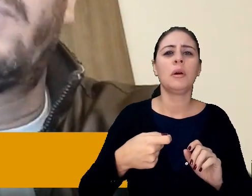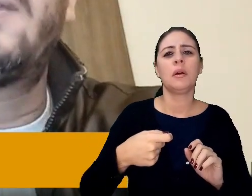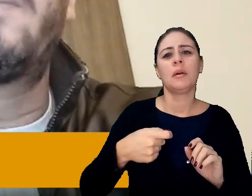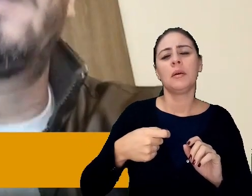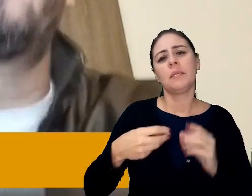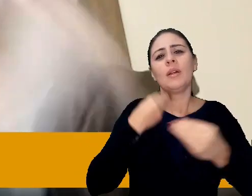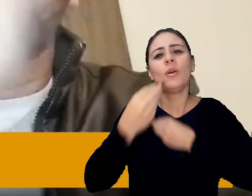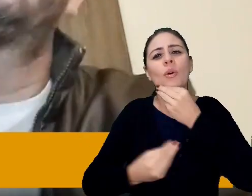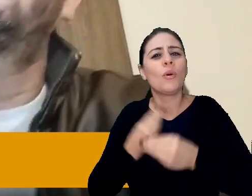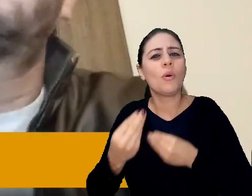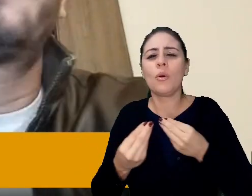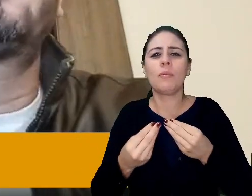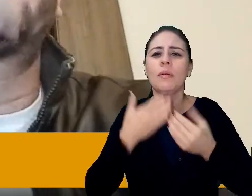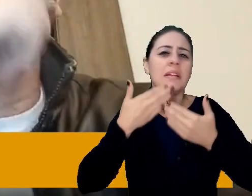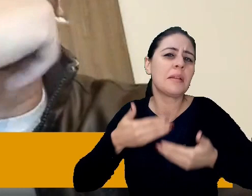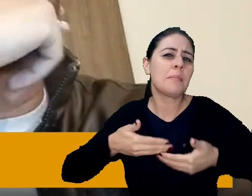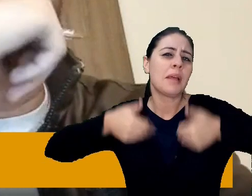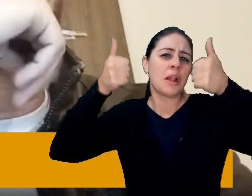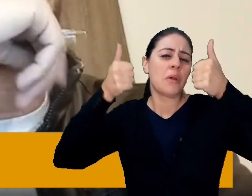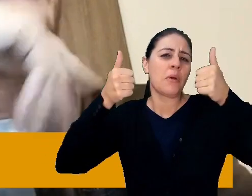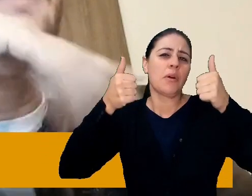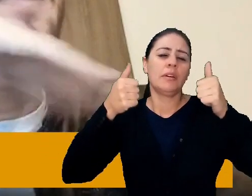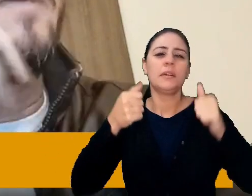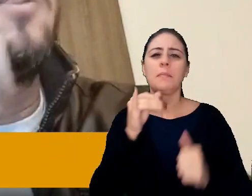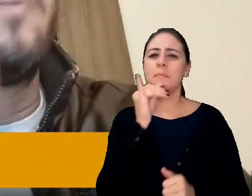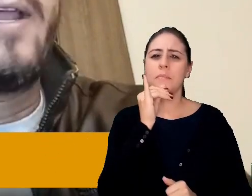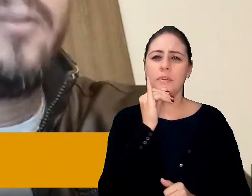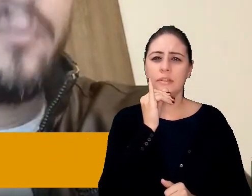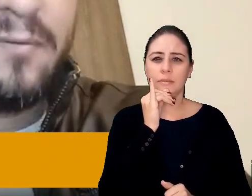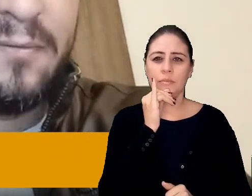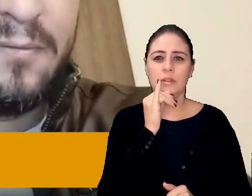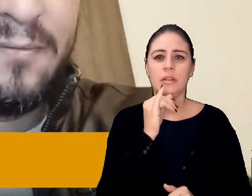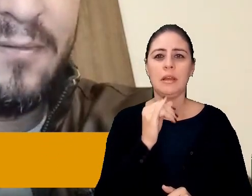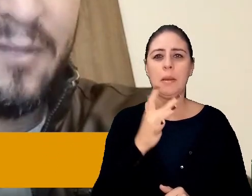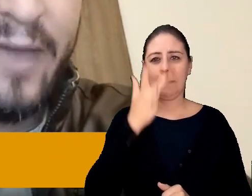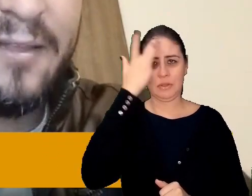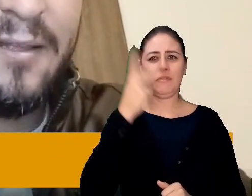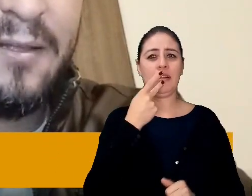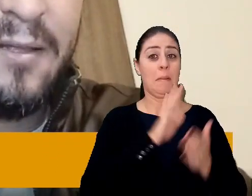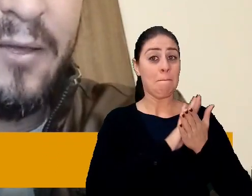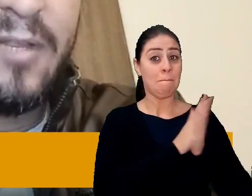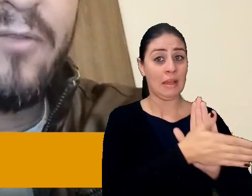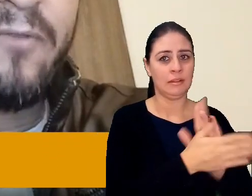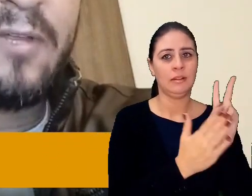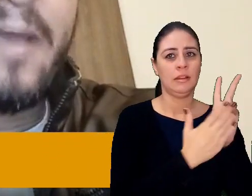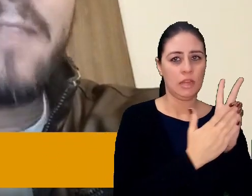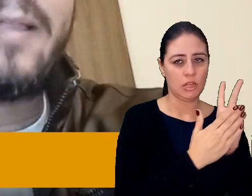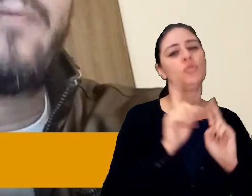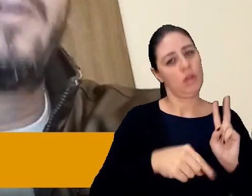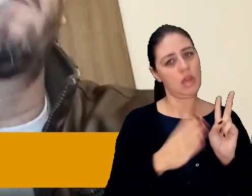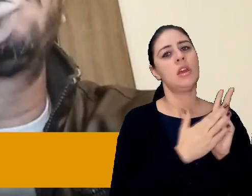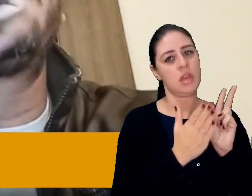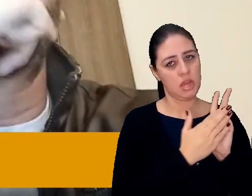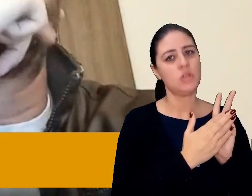Por exemplo, assim, vou dar um exemplo assim. Ah, quem matava índio era índio. Você viu essa? Os índios foram os que mais